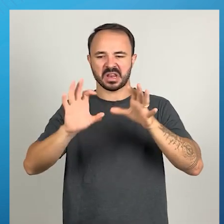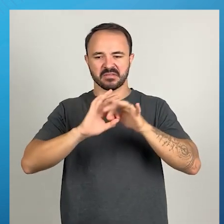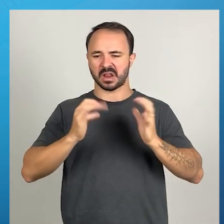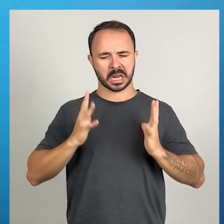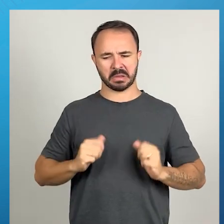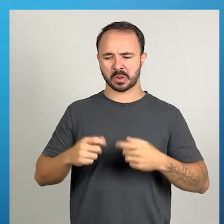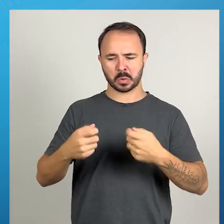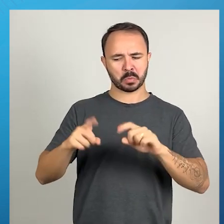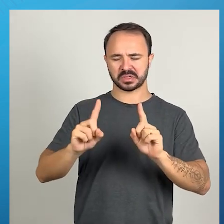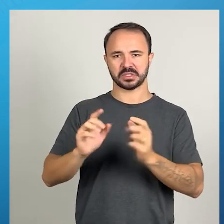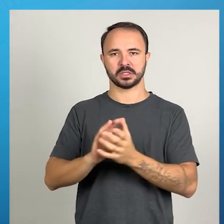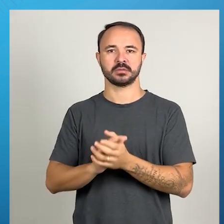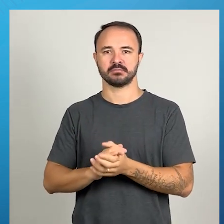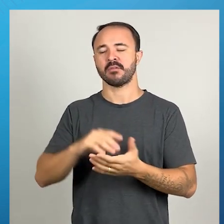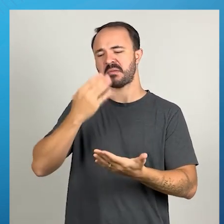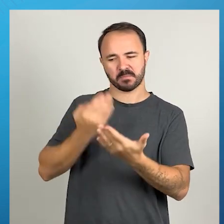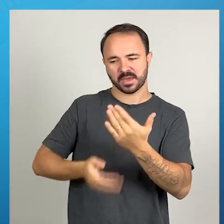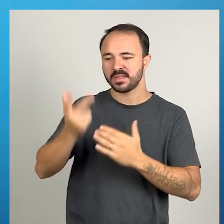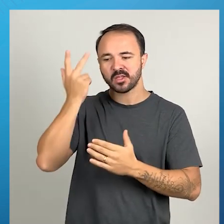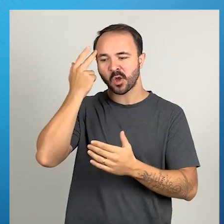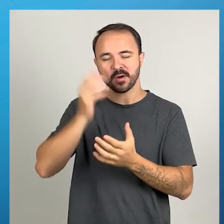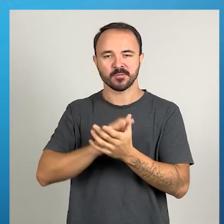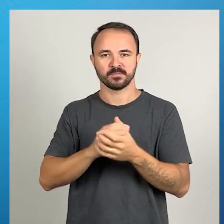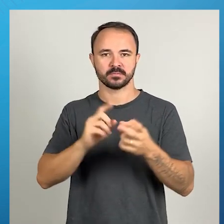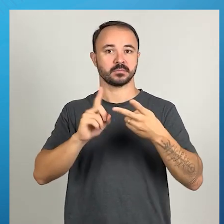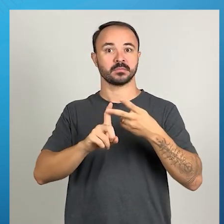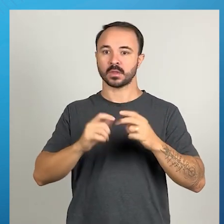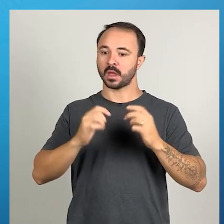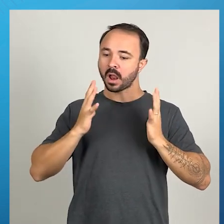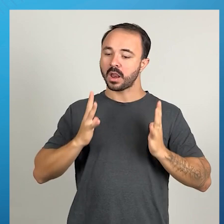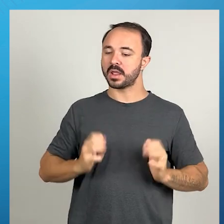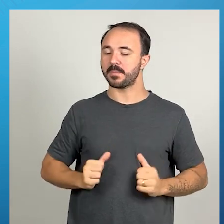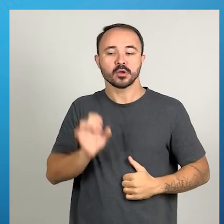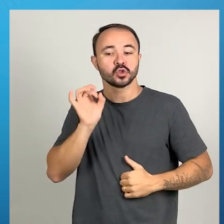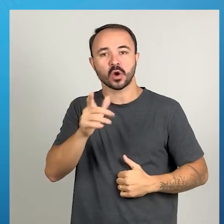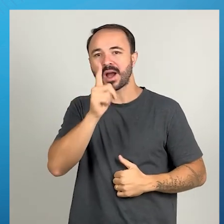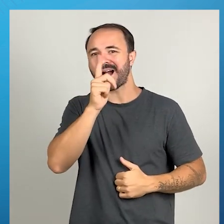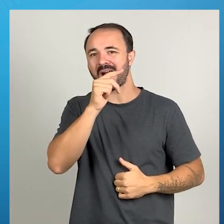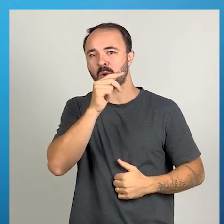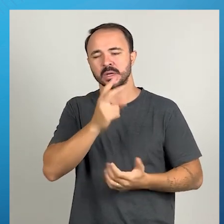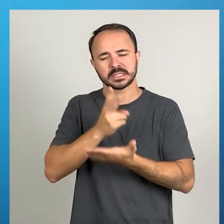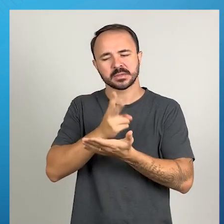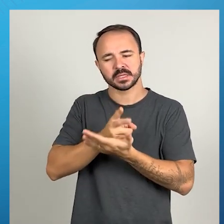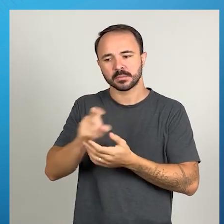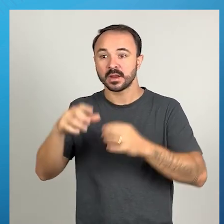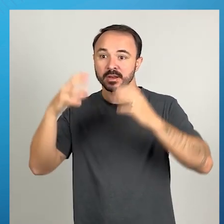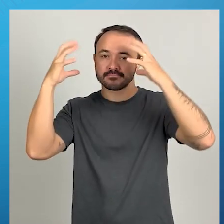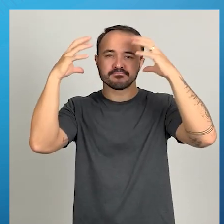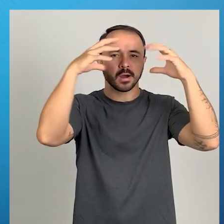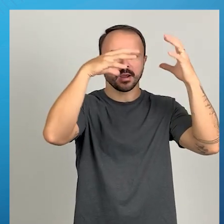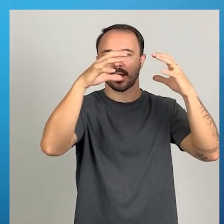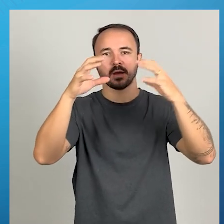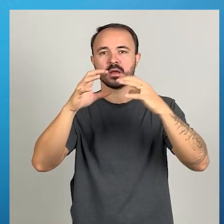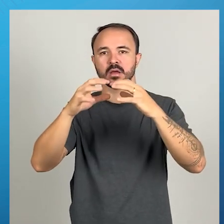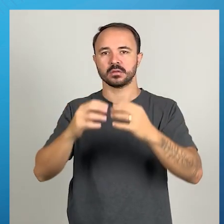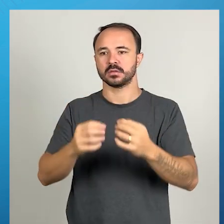caia naturalmente. Letra B. Limpar o cordão umbilical apenas com água todas as vezes que o bebê tomar banho, não sendo